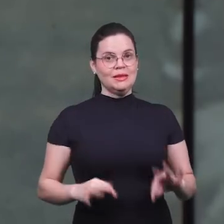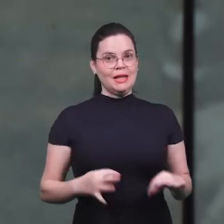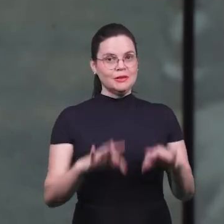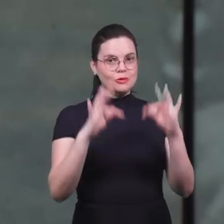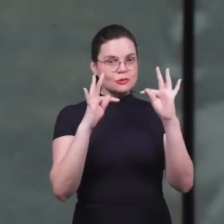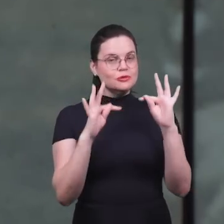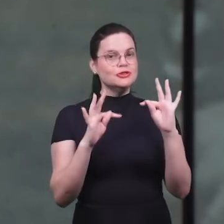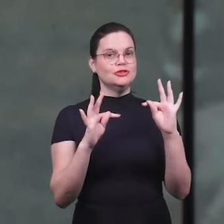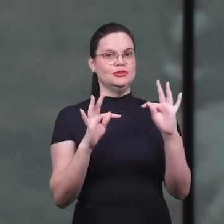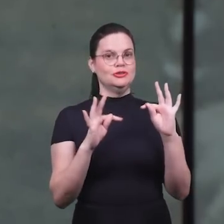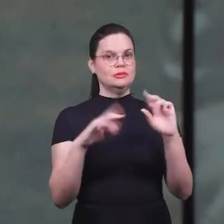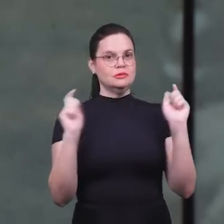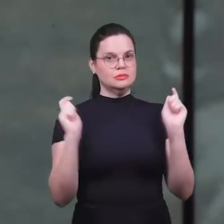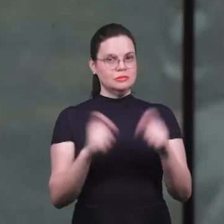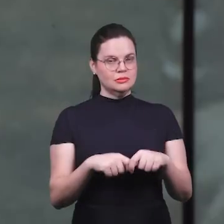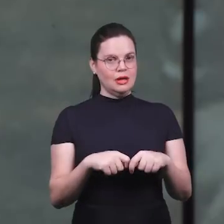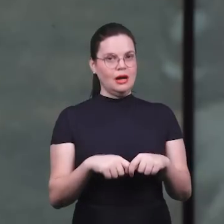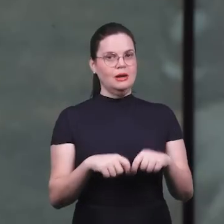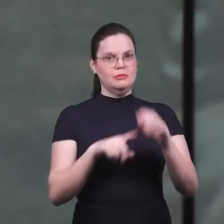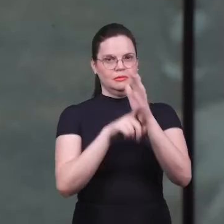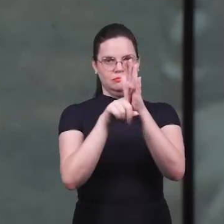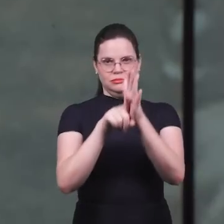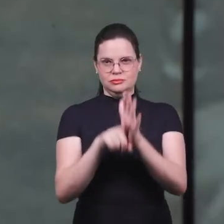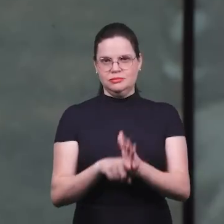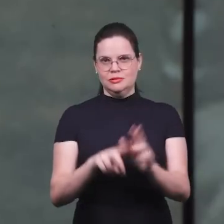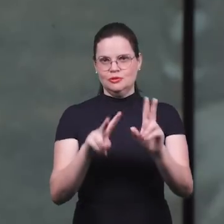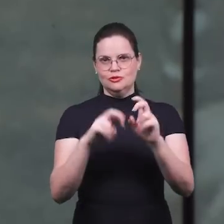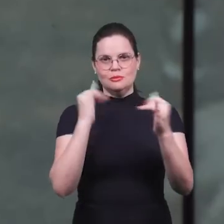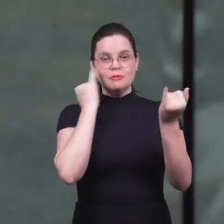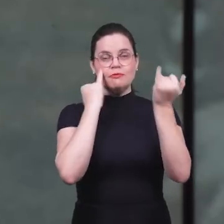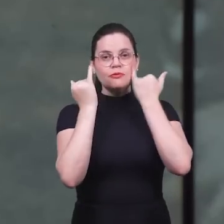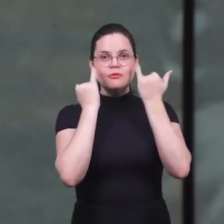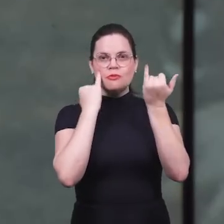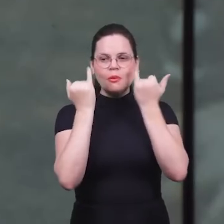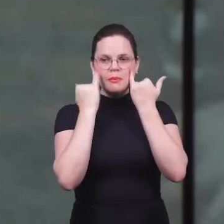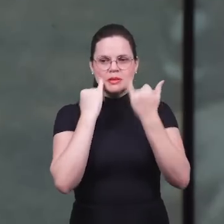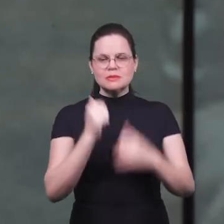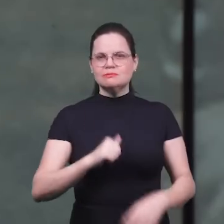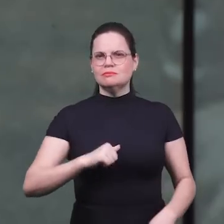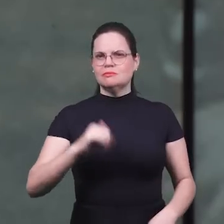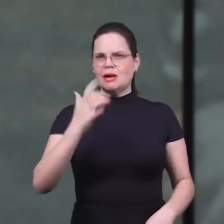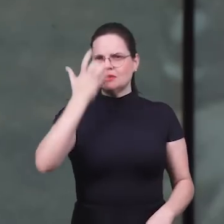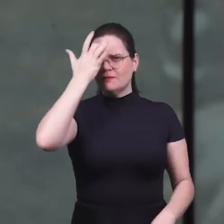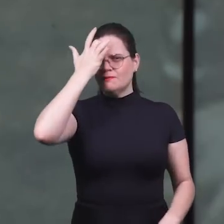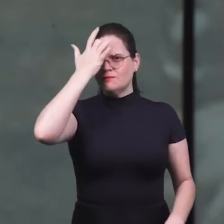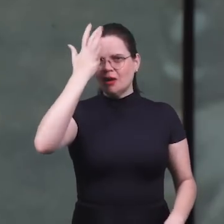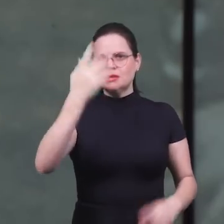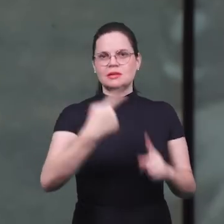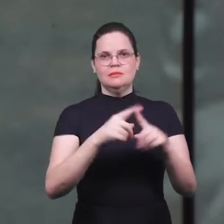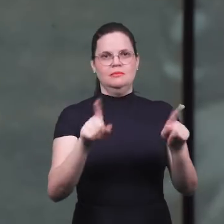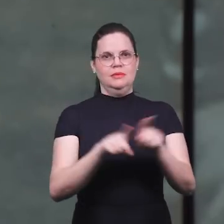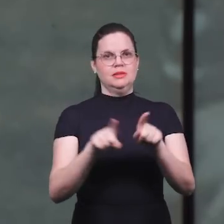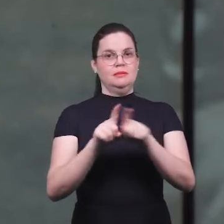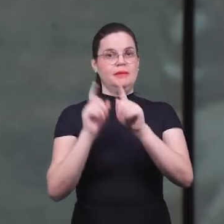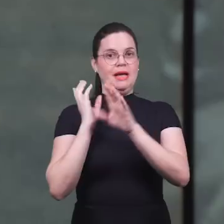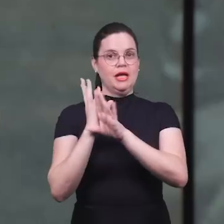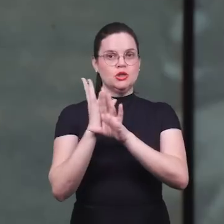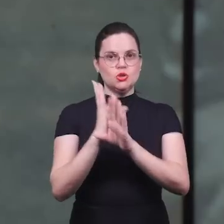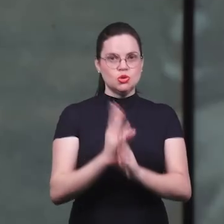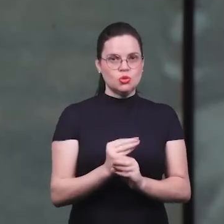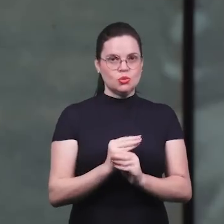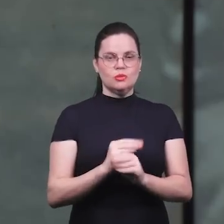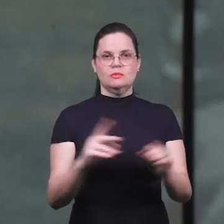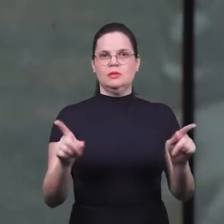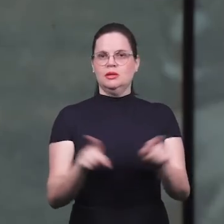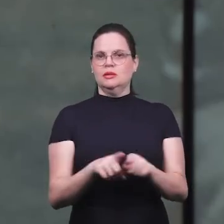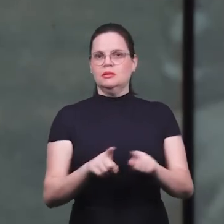só faz uma busca por aquela informação de maneira mais precisa, ela resume, ela